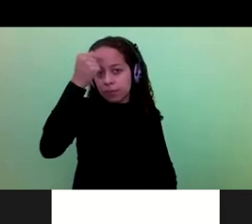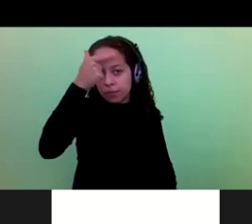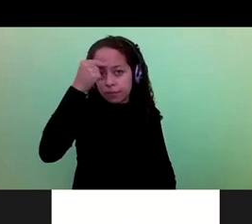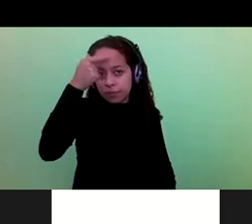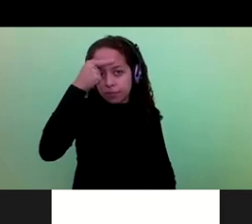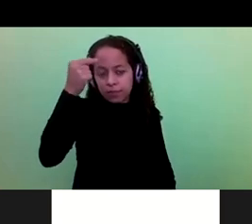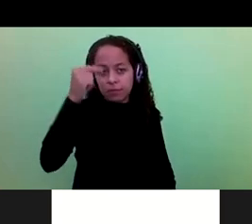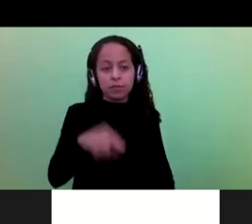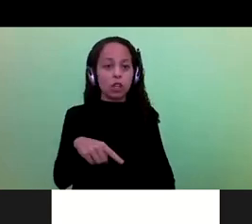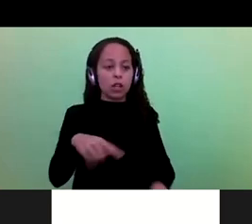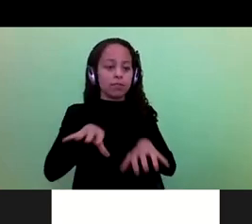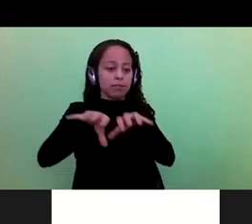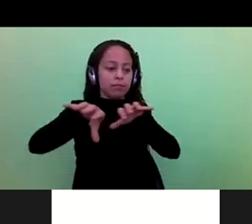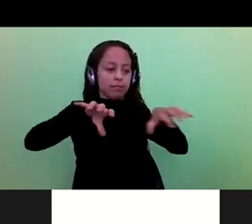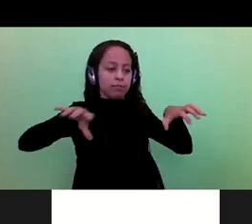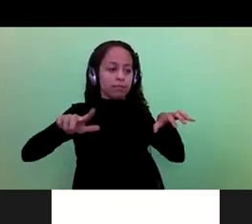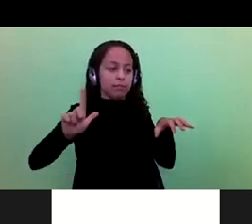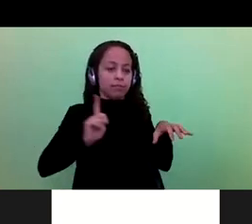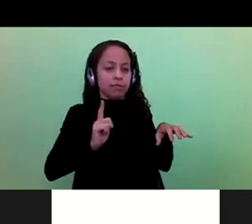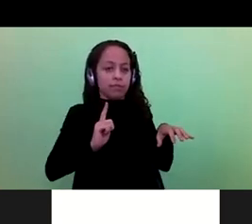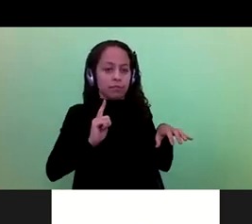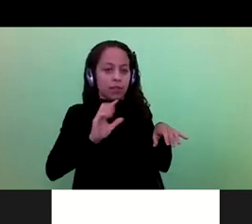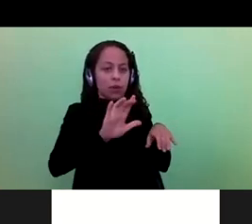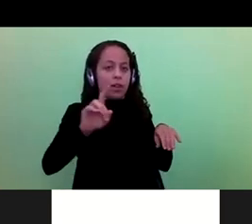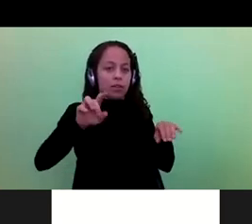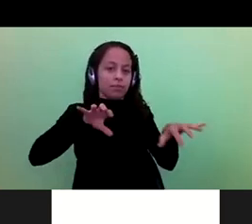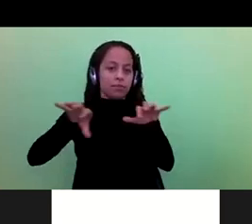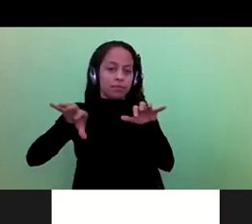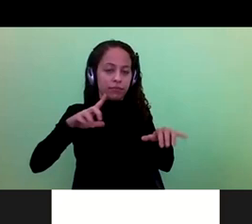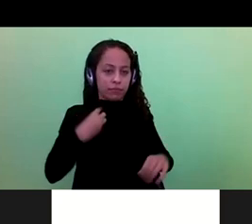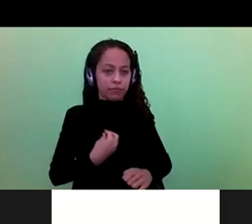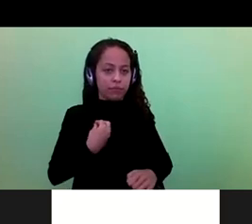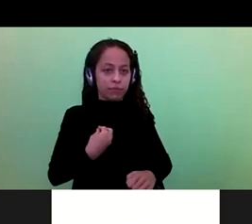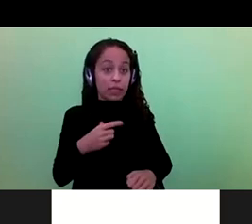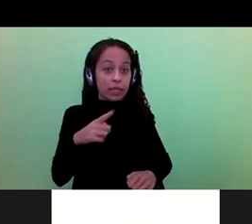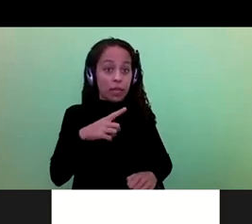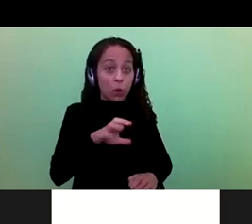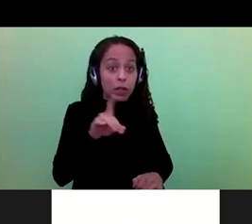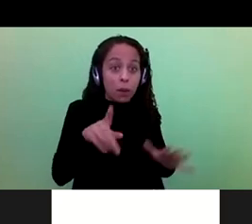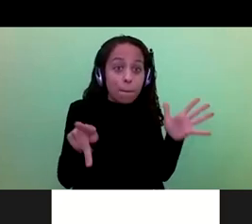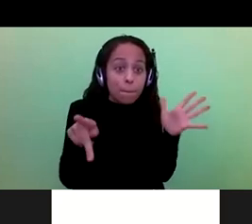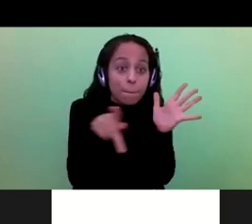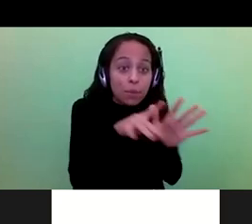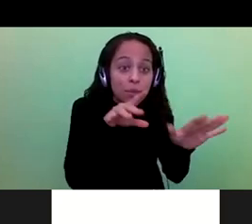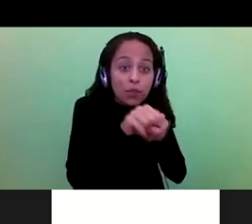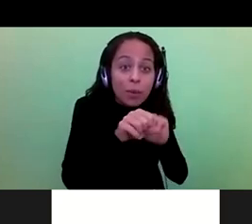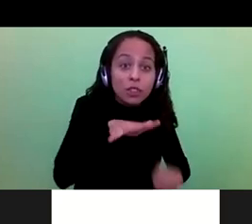estamos pulverizados nessas coordenadorias. Nós não temos uma coordenadoria de formação